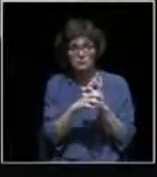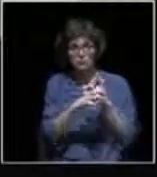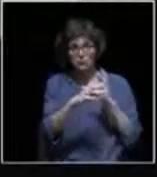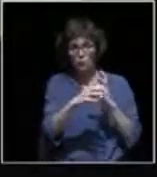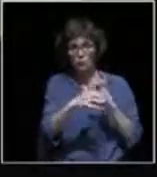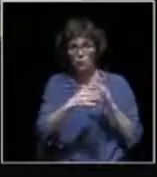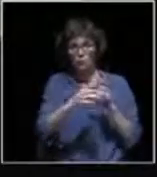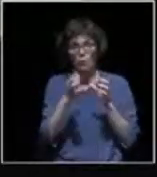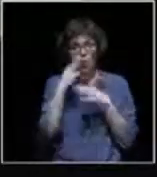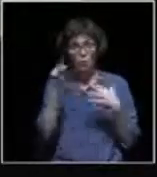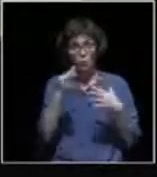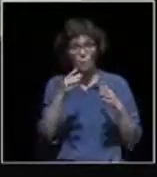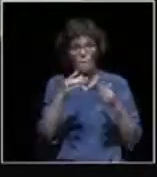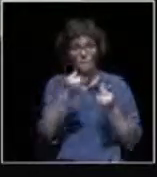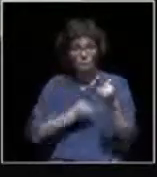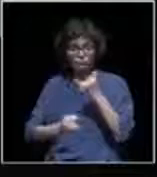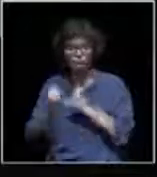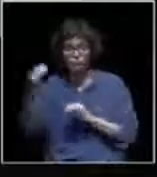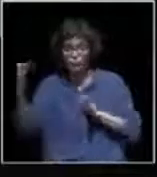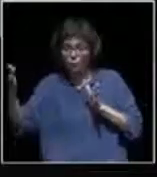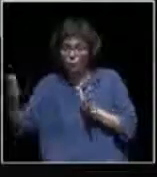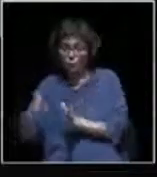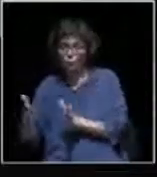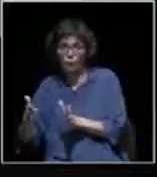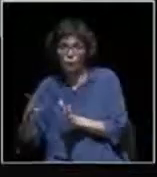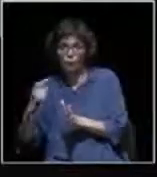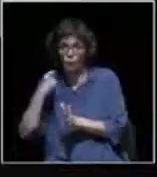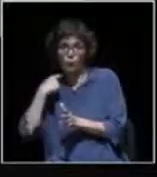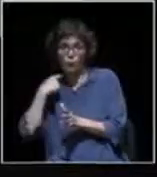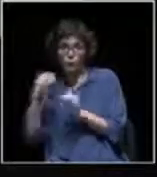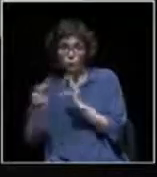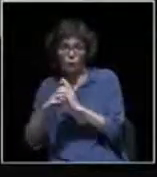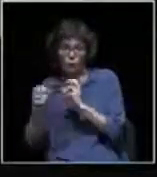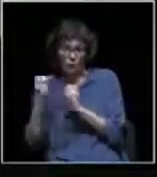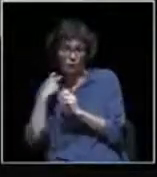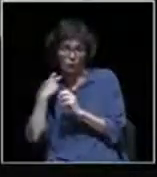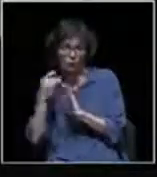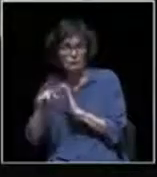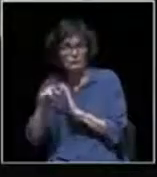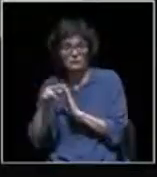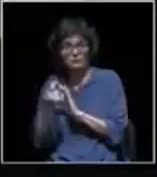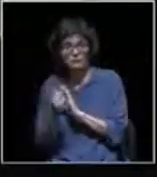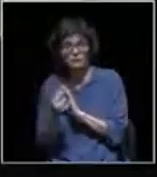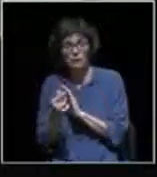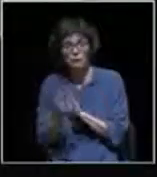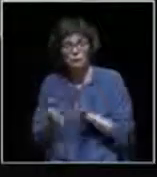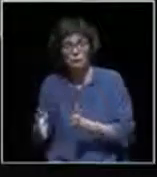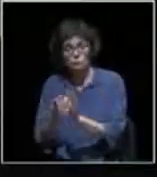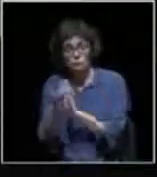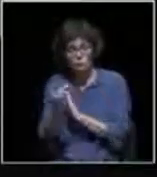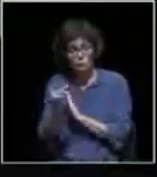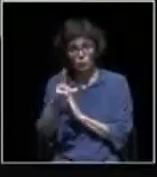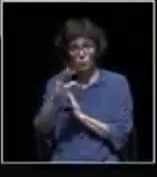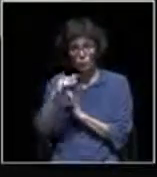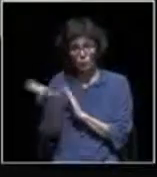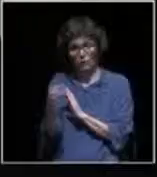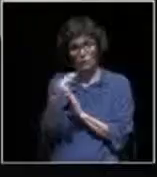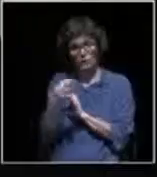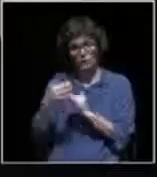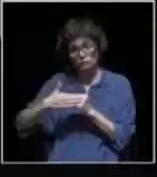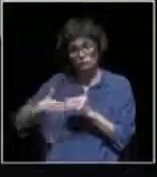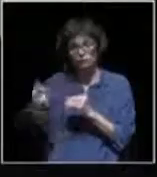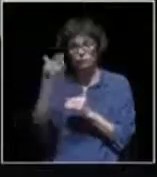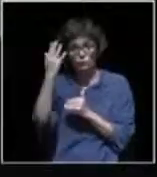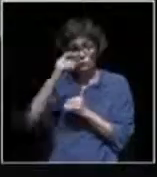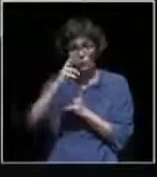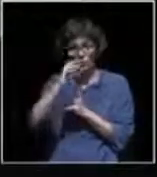minibus. Existe um passo próprio para a utilização exclusiva nas carreiras de bairro, com um custo de 10 euros, válido por 30 dias. Mas será vantajoso, por exemplo,